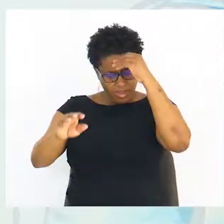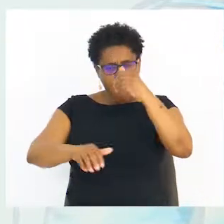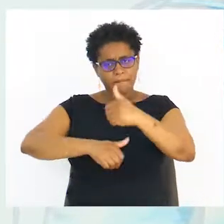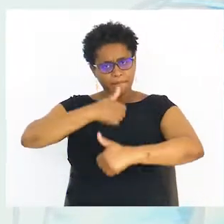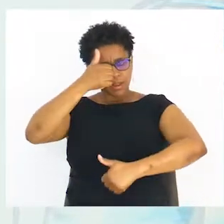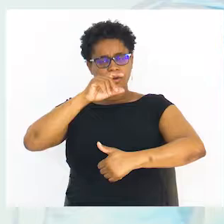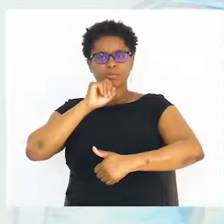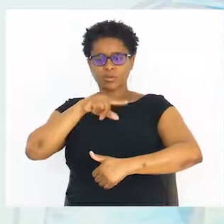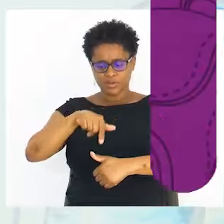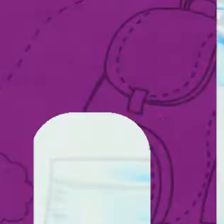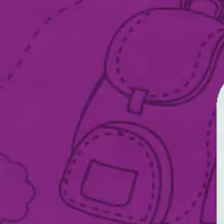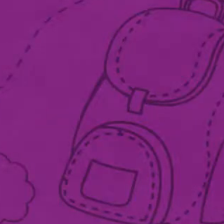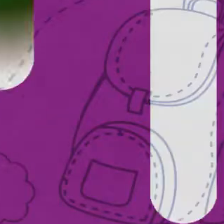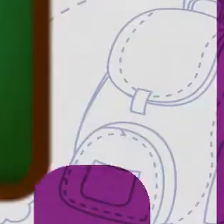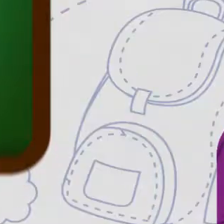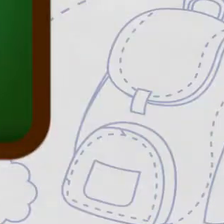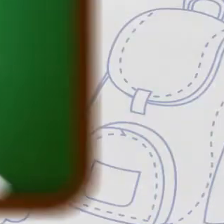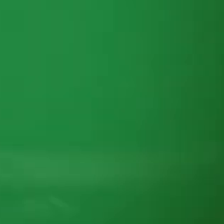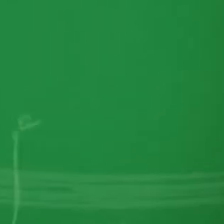possível desta aula.